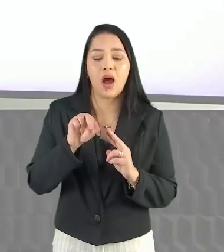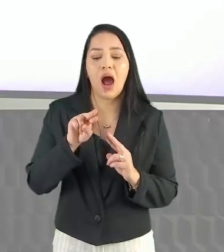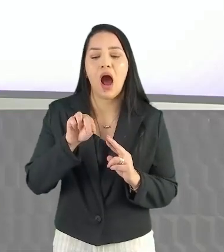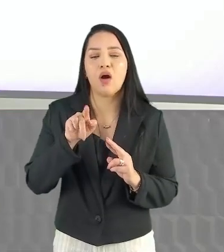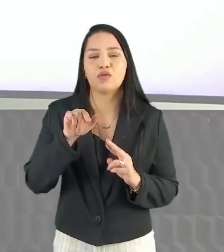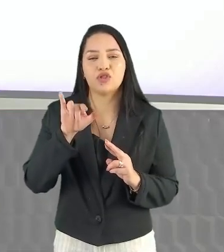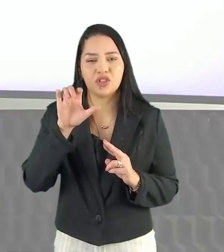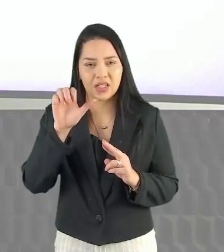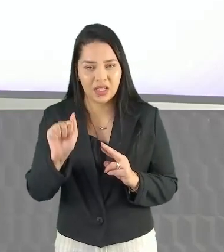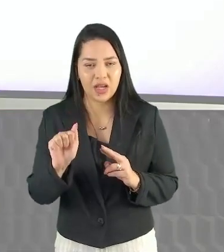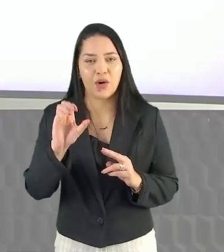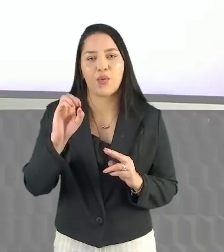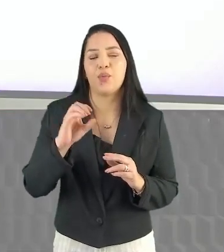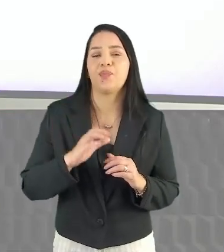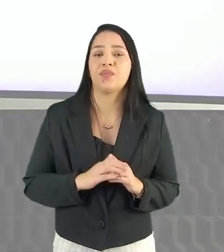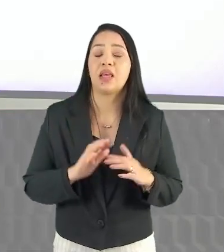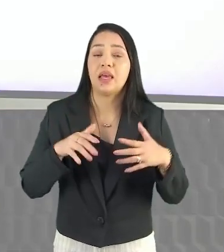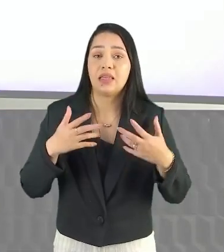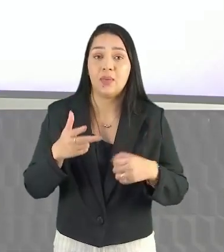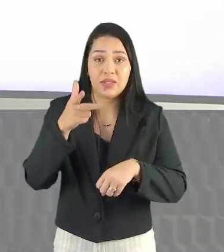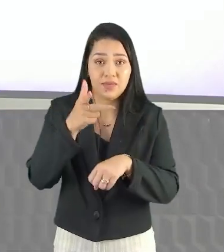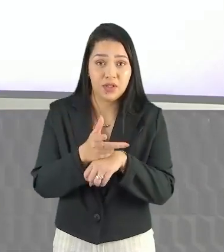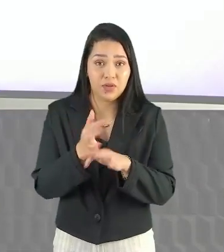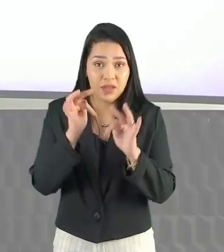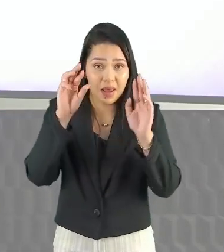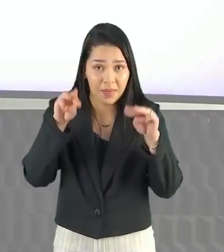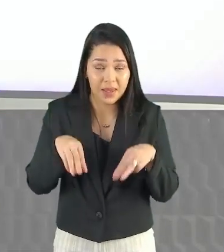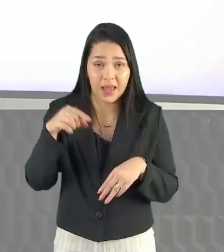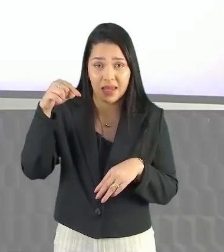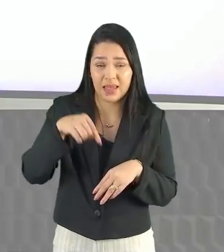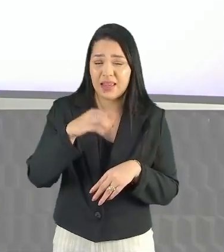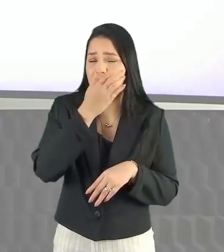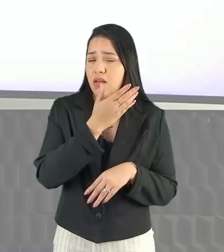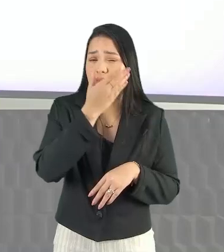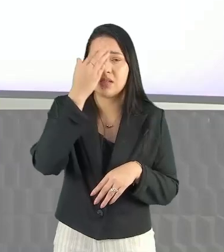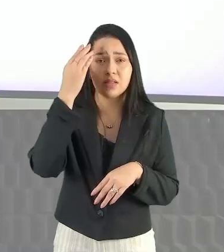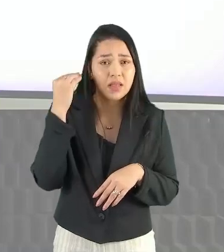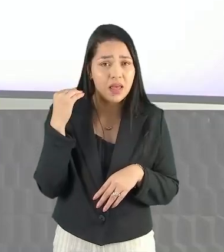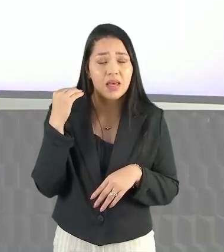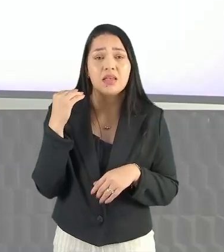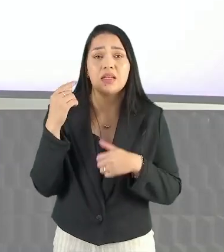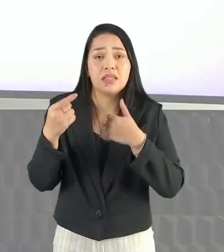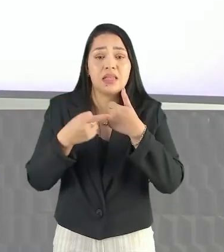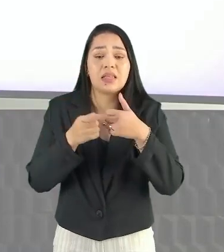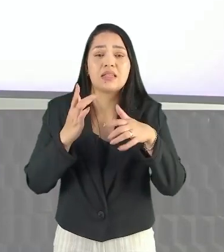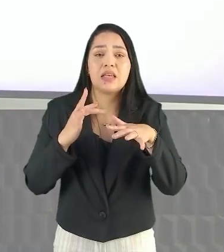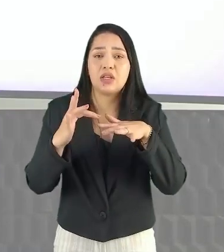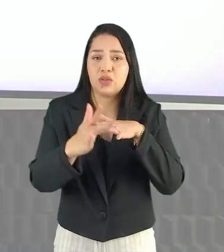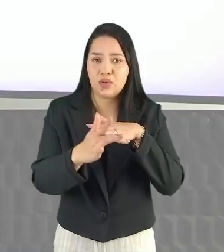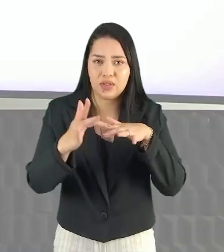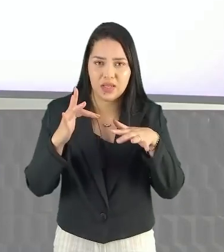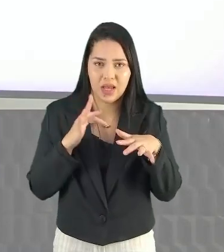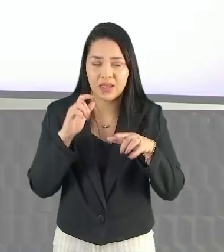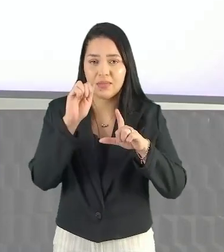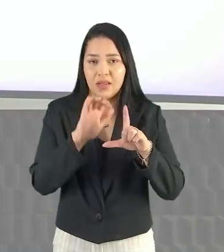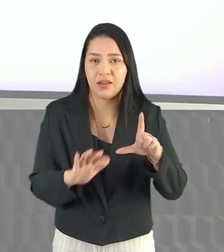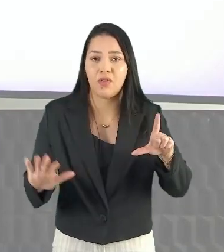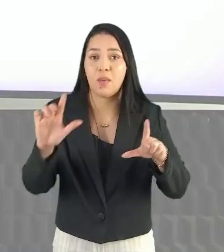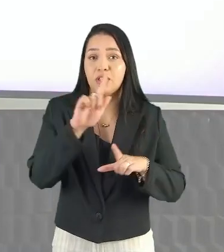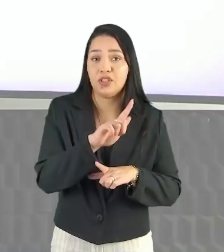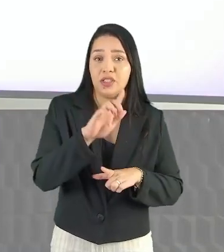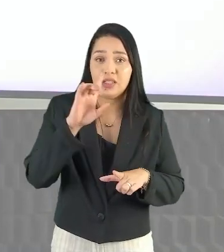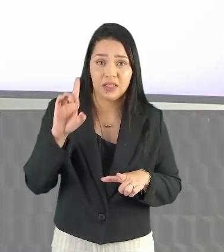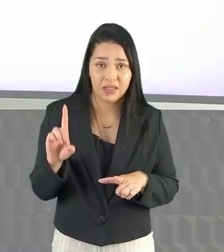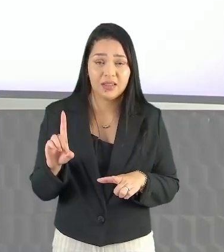Austríaco. Ok? Então, este vídeo termina por aqui. Não esqueça, gente, de seguir nas redes sociais, a plataforma Gonçalves